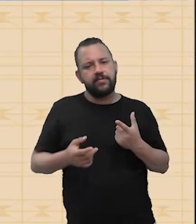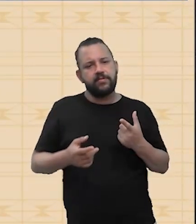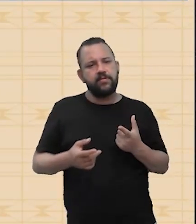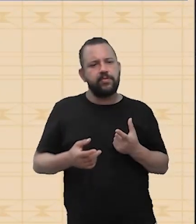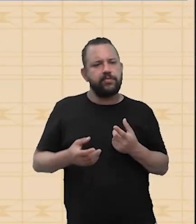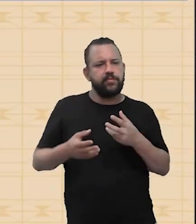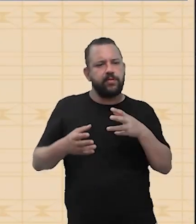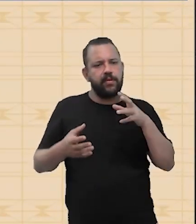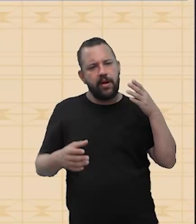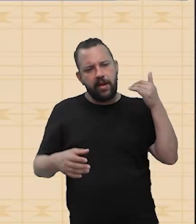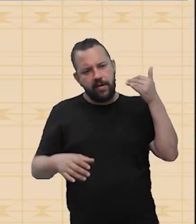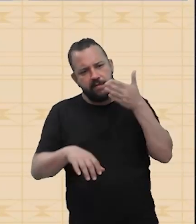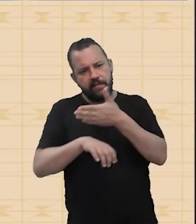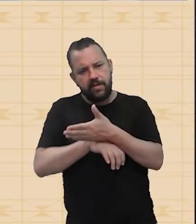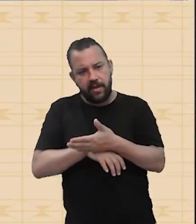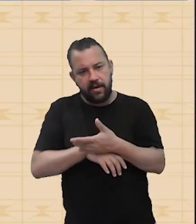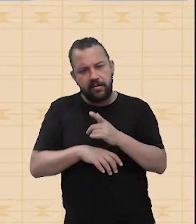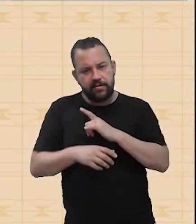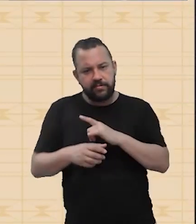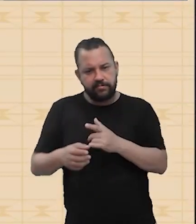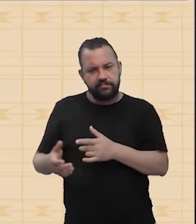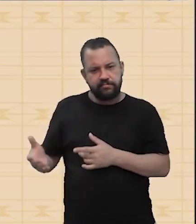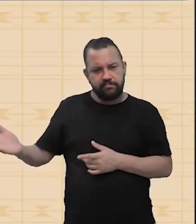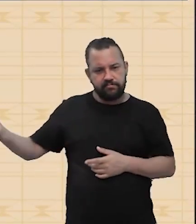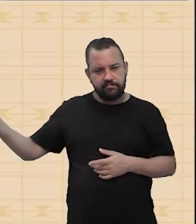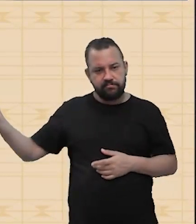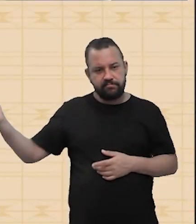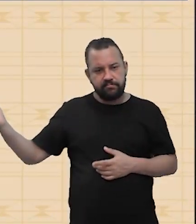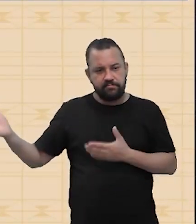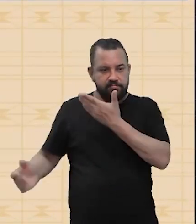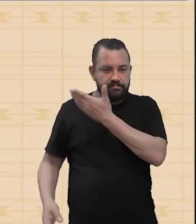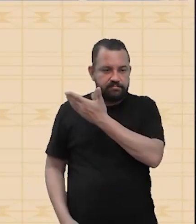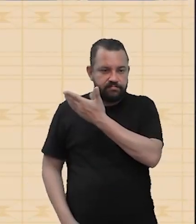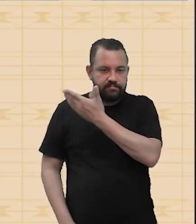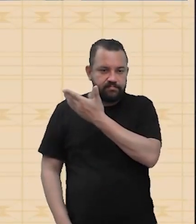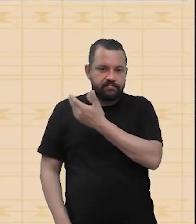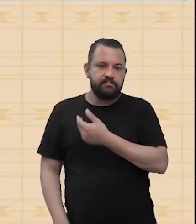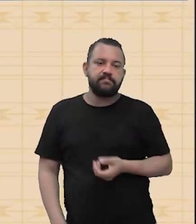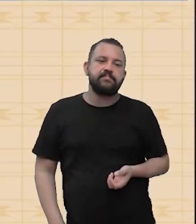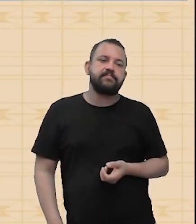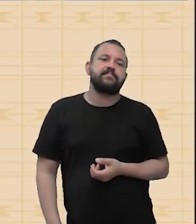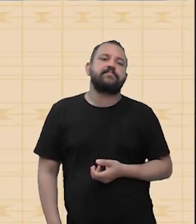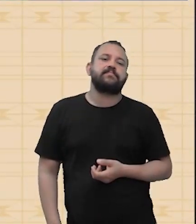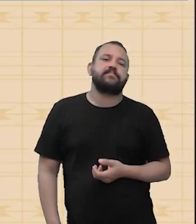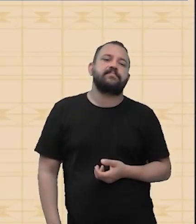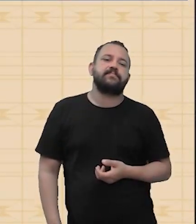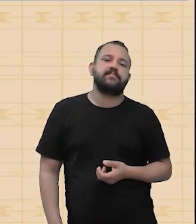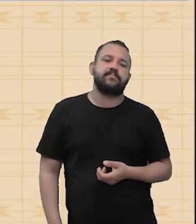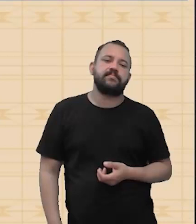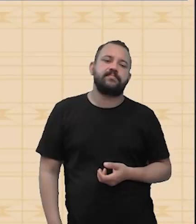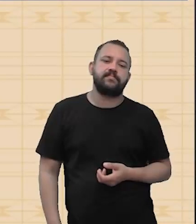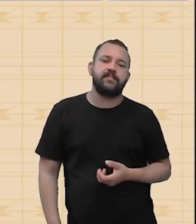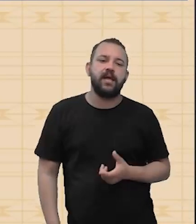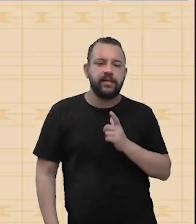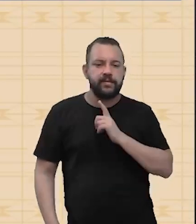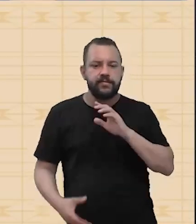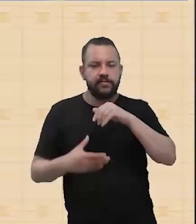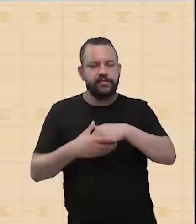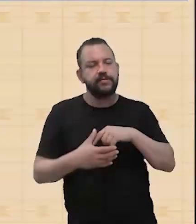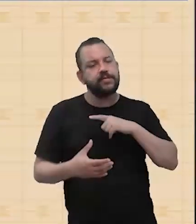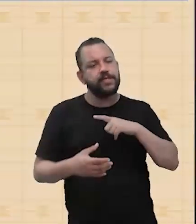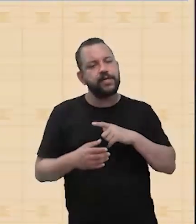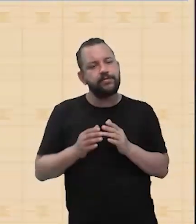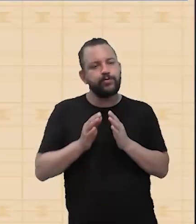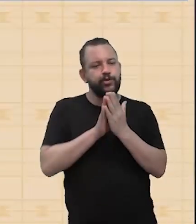condução, ela vai ter a tampa para impedir a convecção, para que não haja essa troca, e ela é espelhada por dentro para impedir